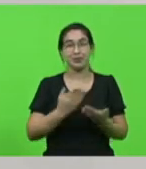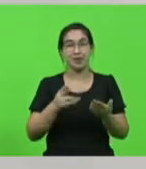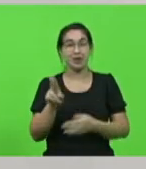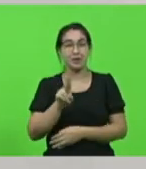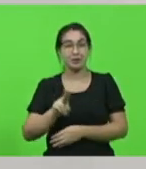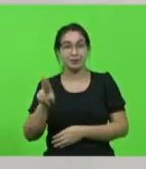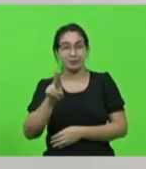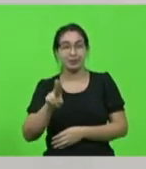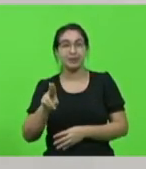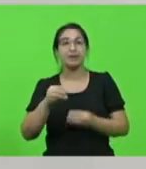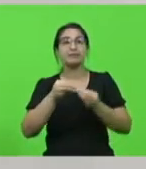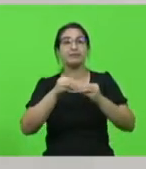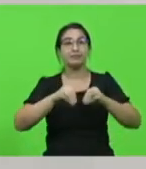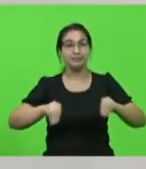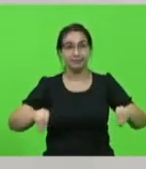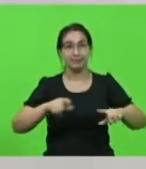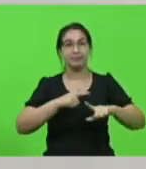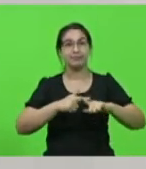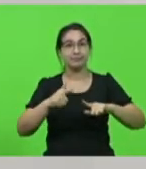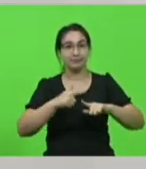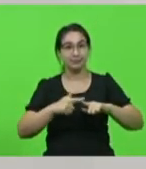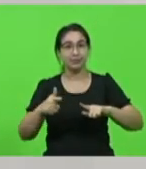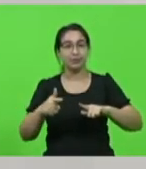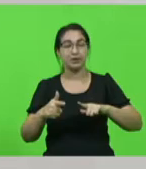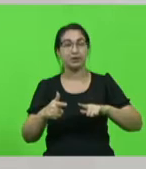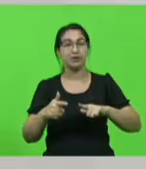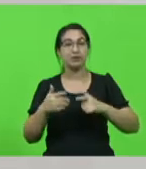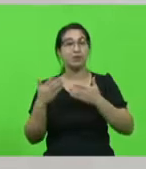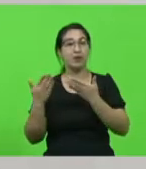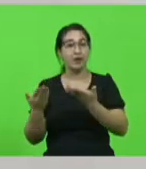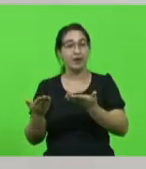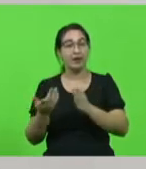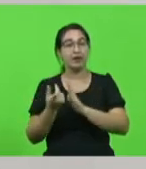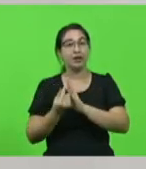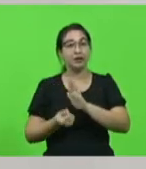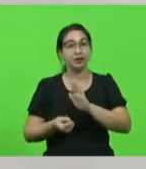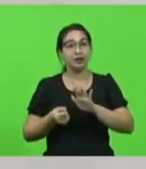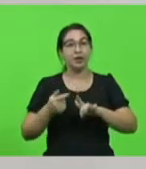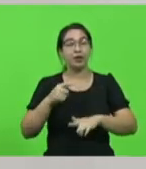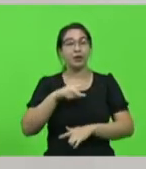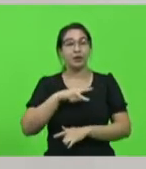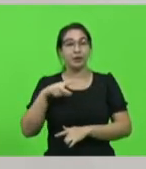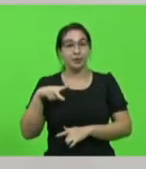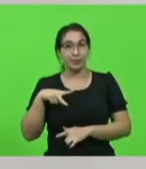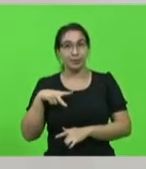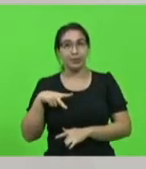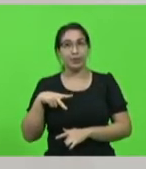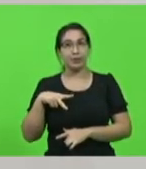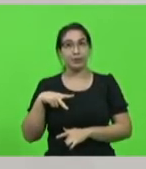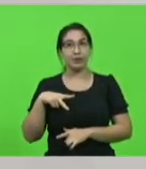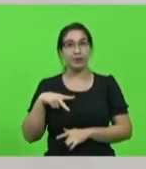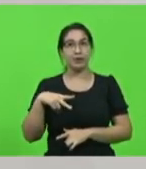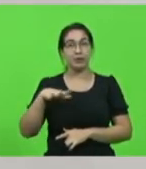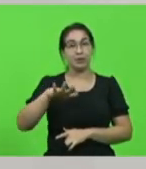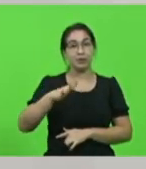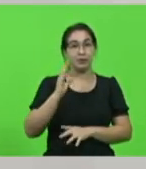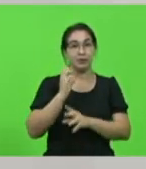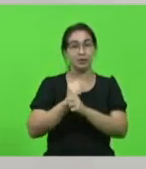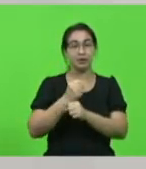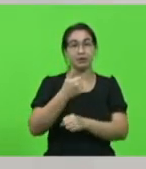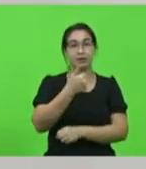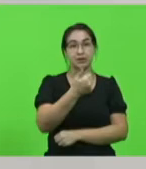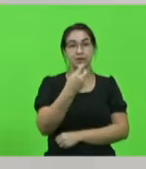prejuízo para os erários públicos, uma deixa de arrecadação de